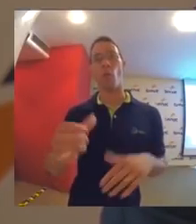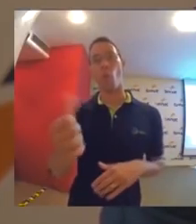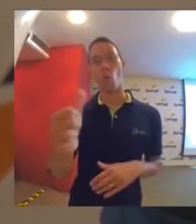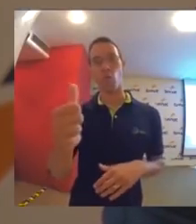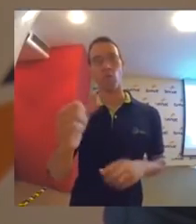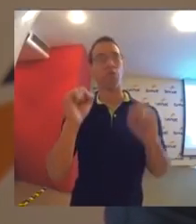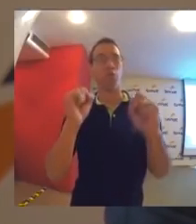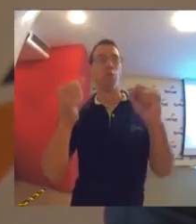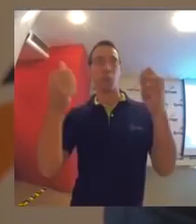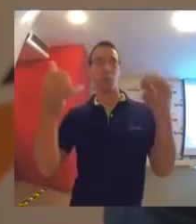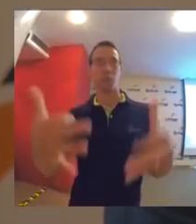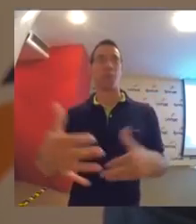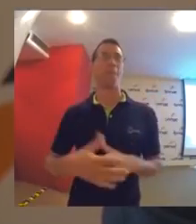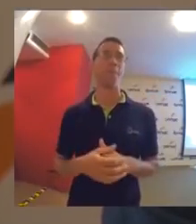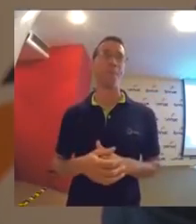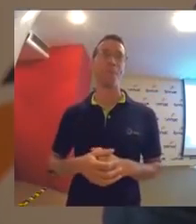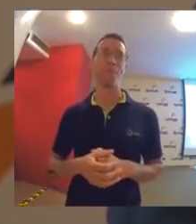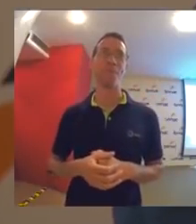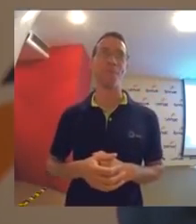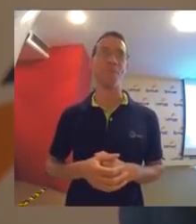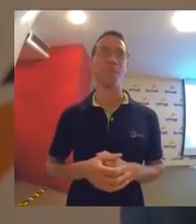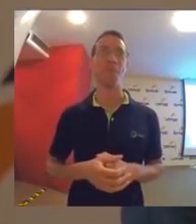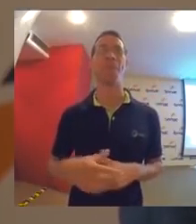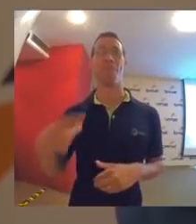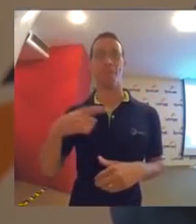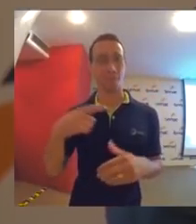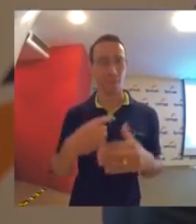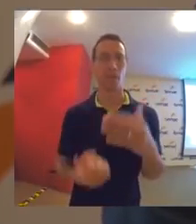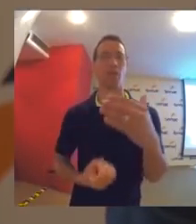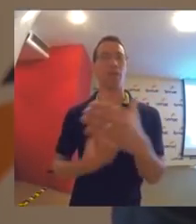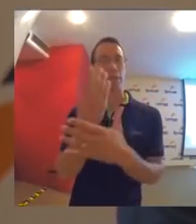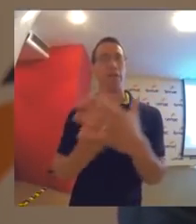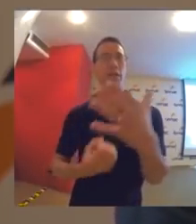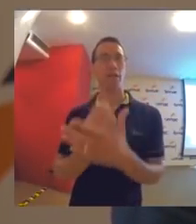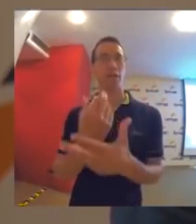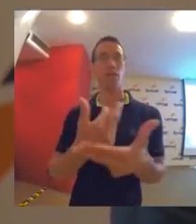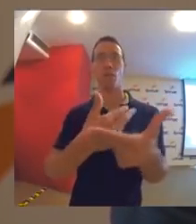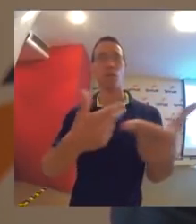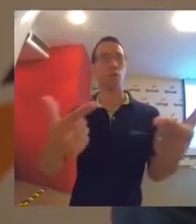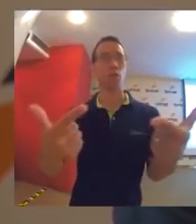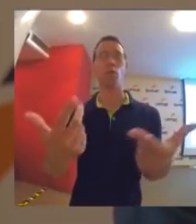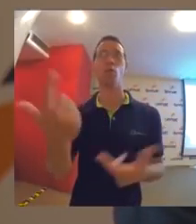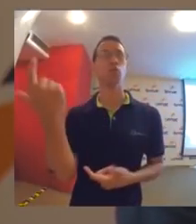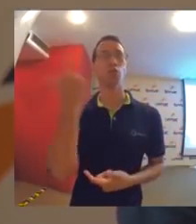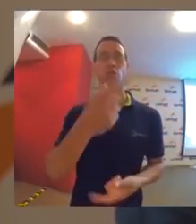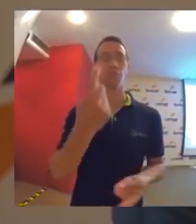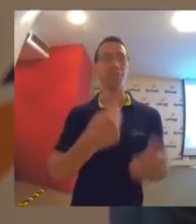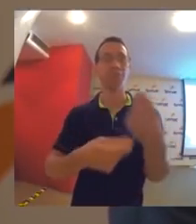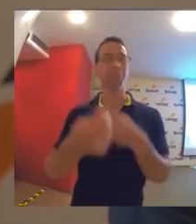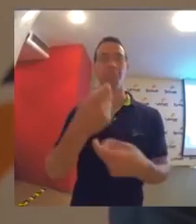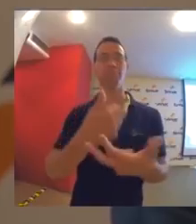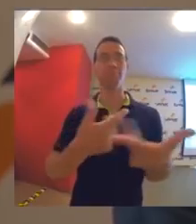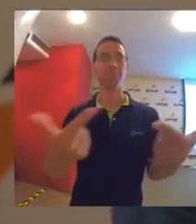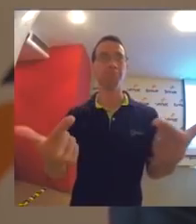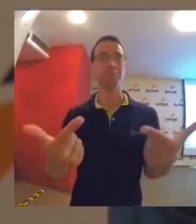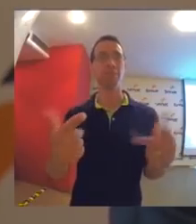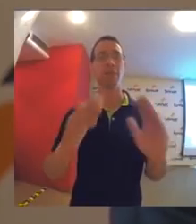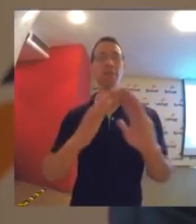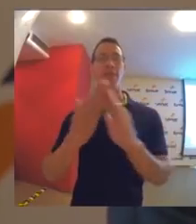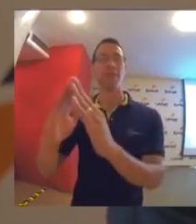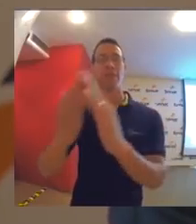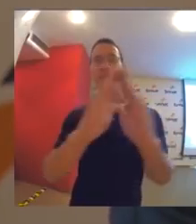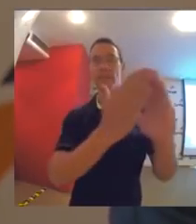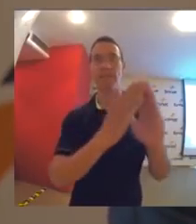perguntarem. E tem criado muita fonte de renda para os jovens das favelas que